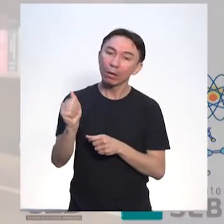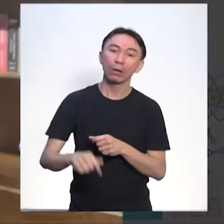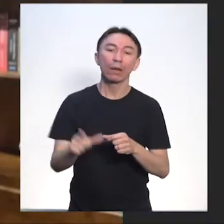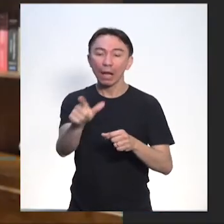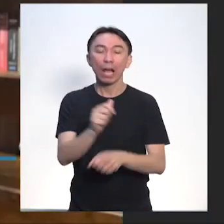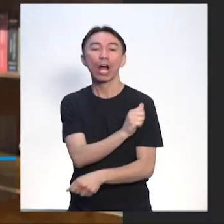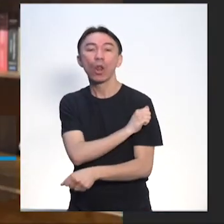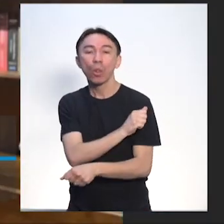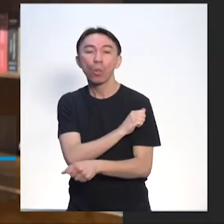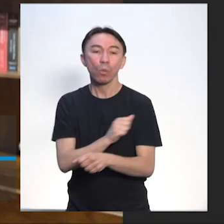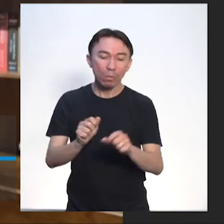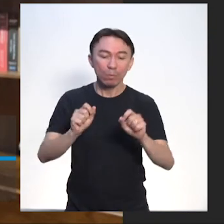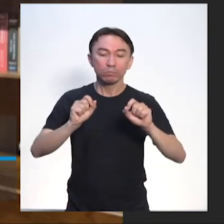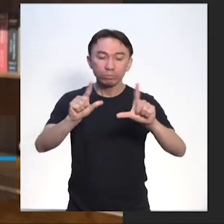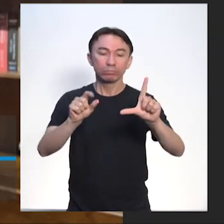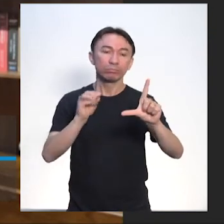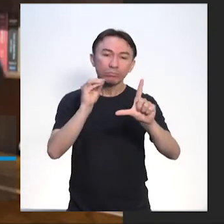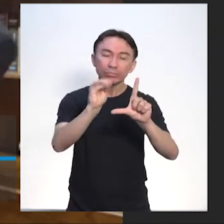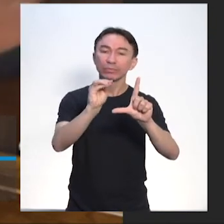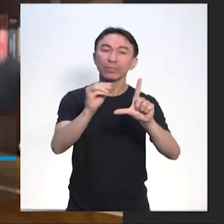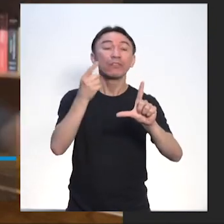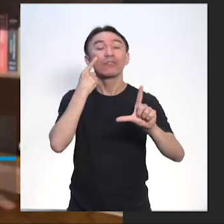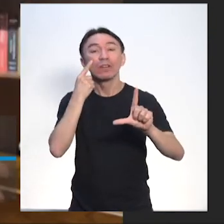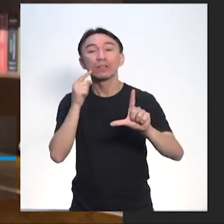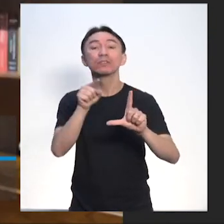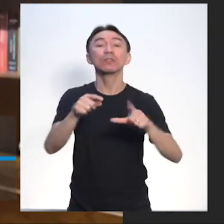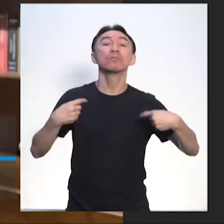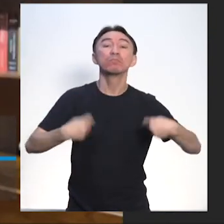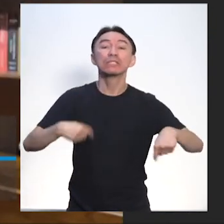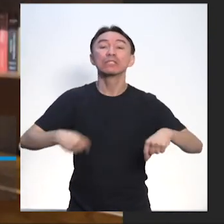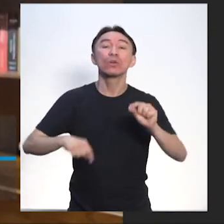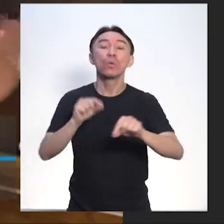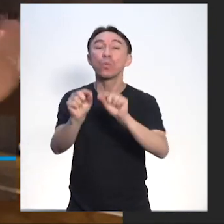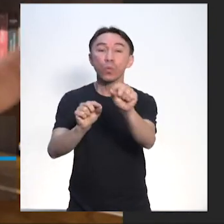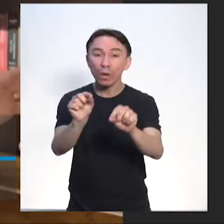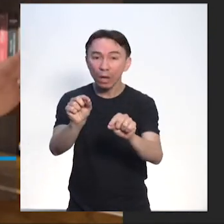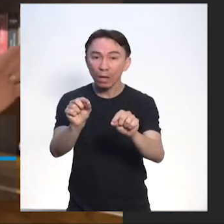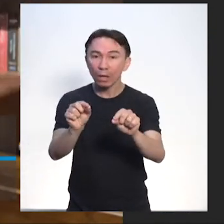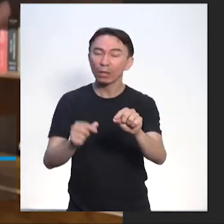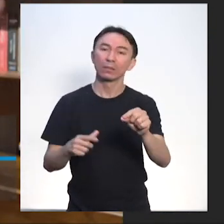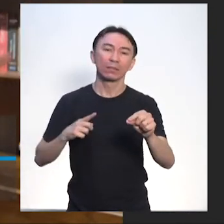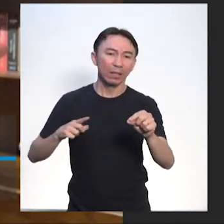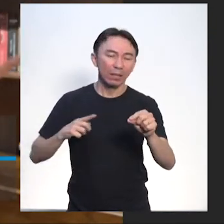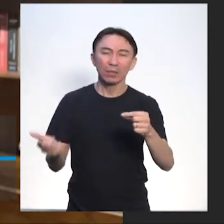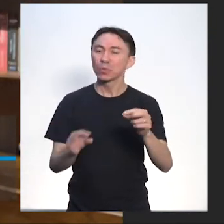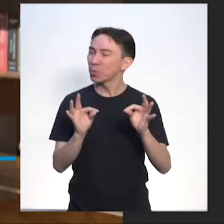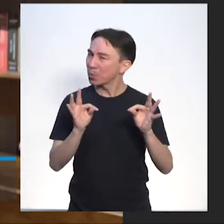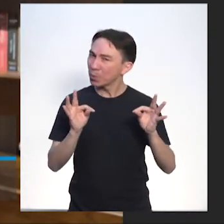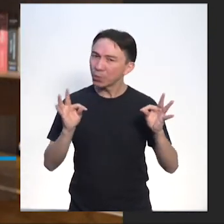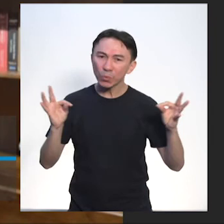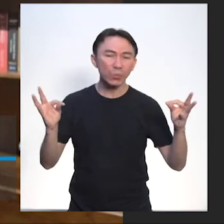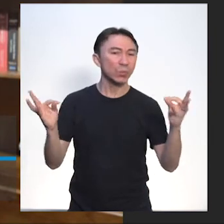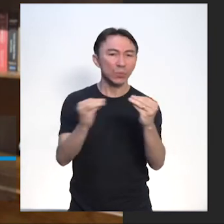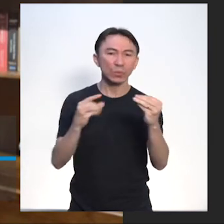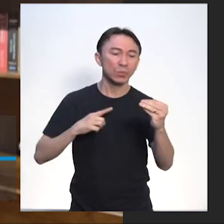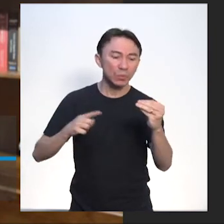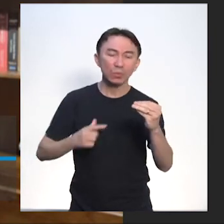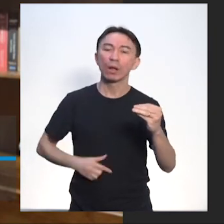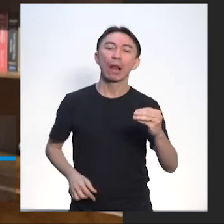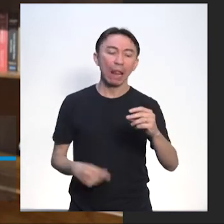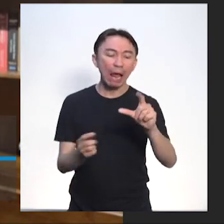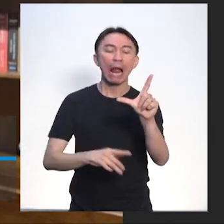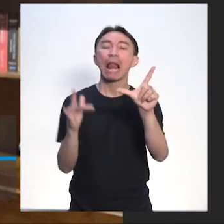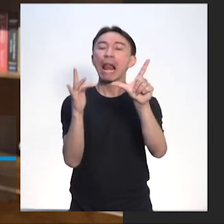aluno, veja no mural. O que você tem no mural? Tudo. Você tem lá todos os links das